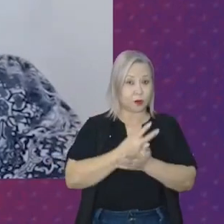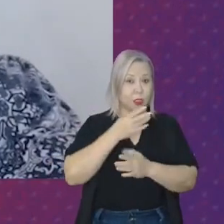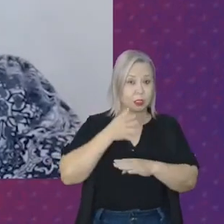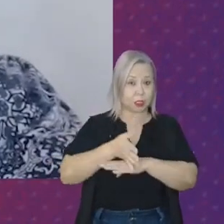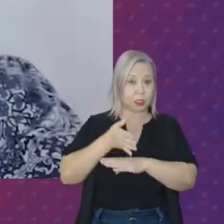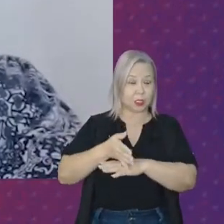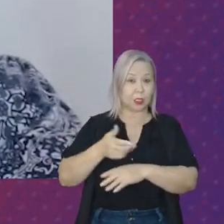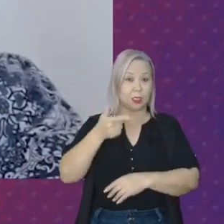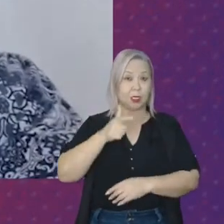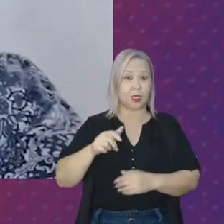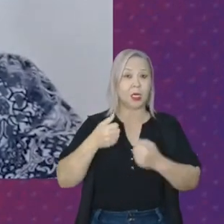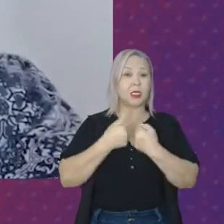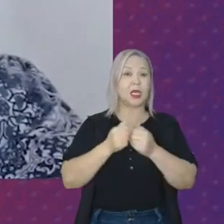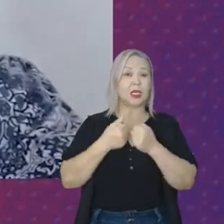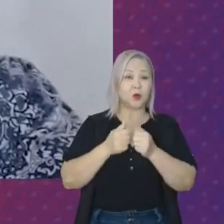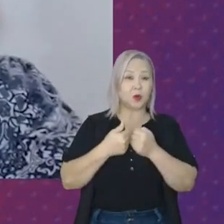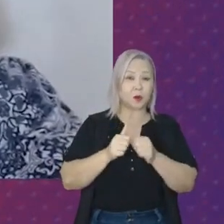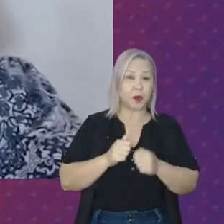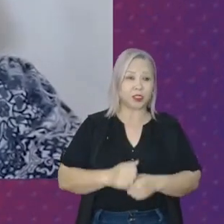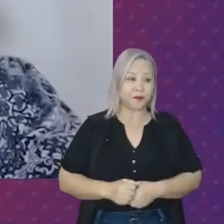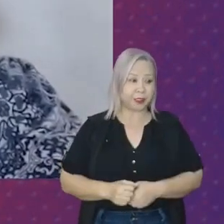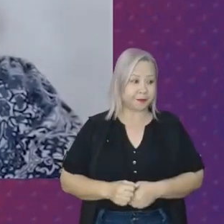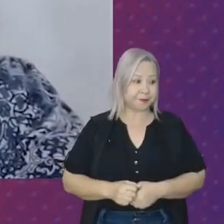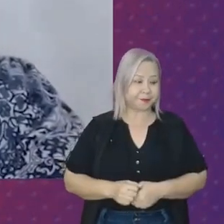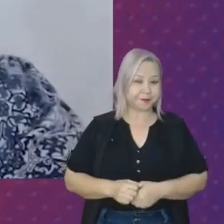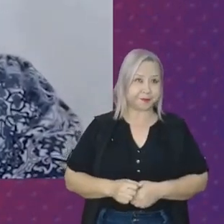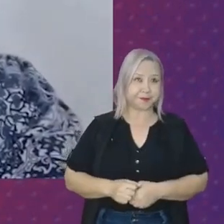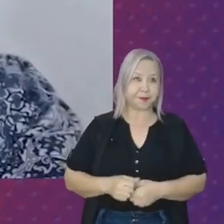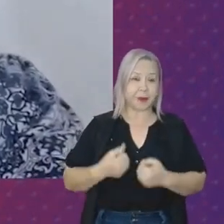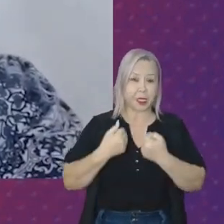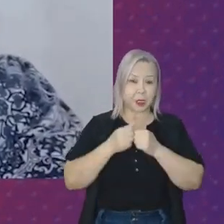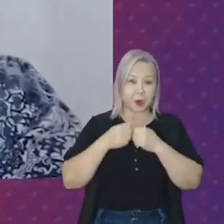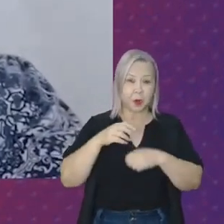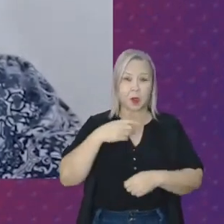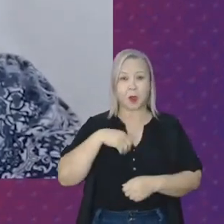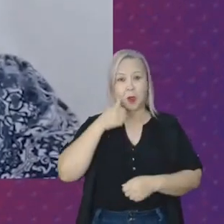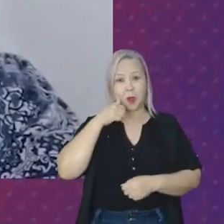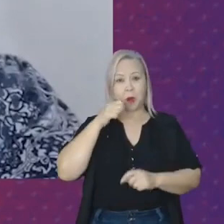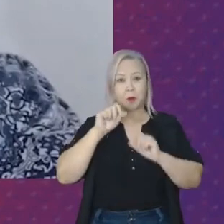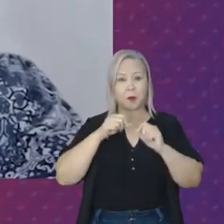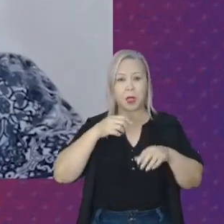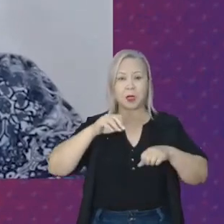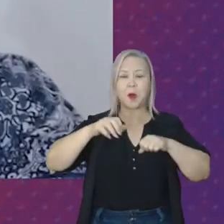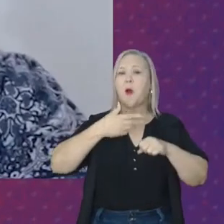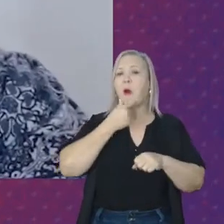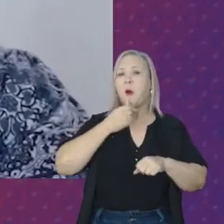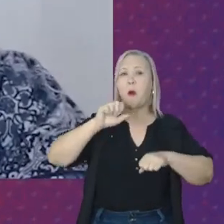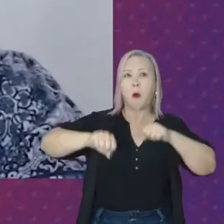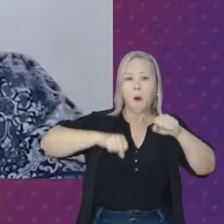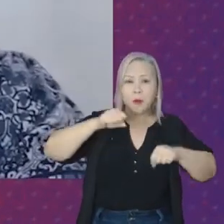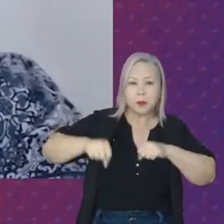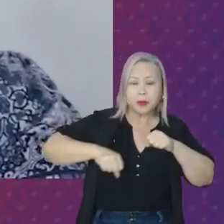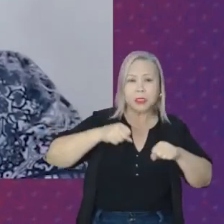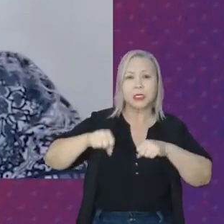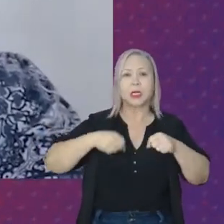de transporte público, mulheres paradas em ponto de ônibus e passam homens de bicicleta e de moto que passam a mão no corpo das